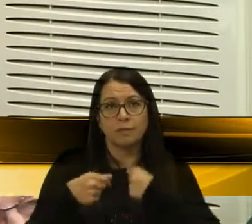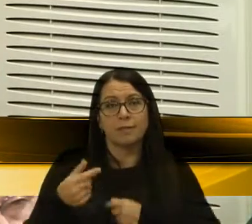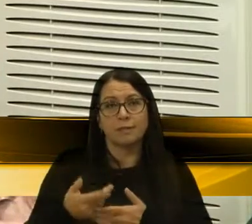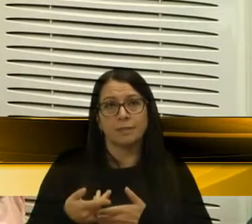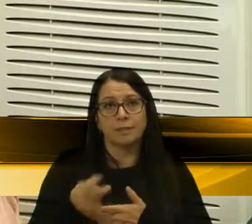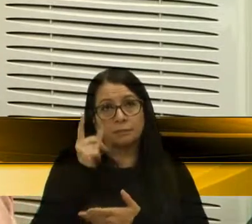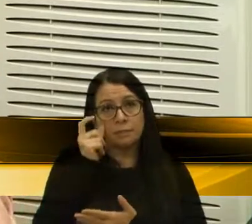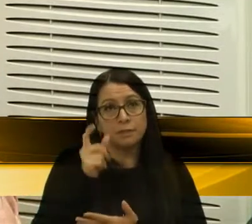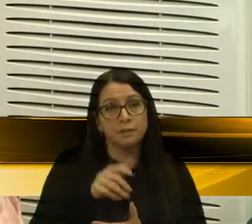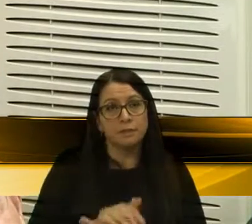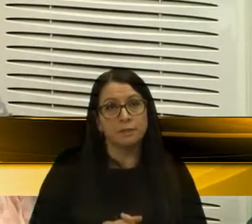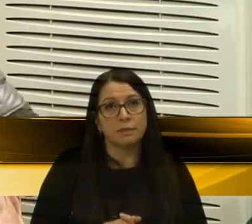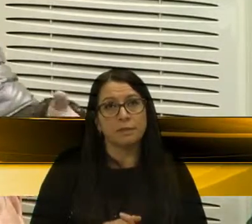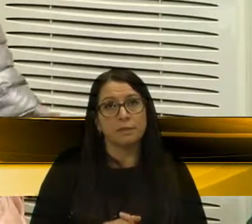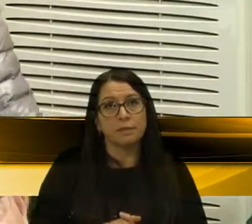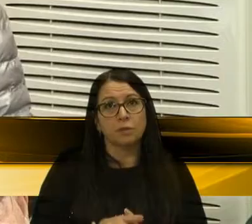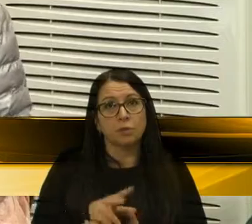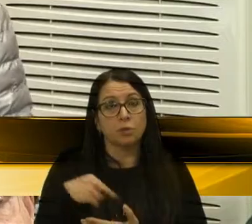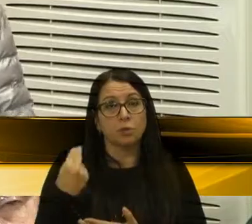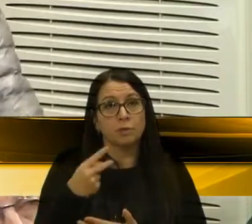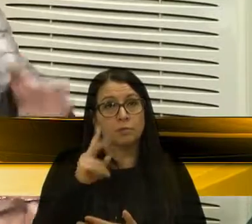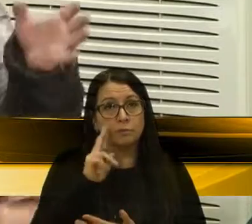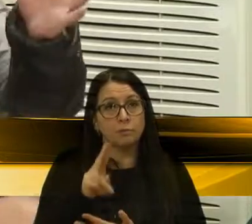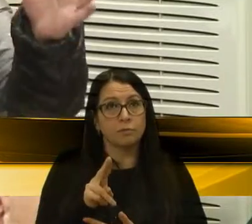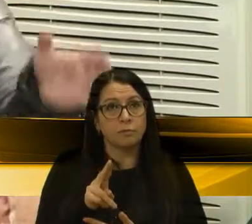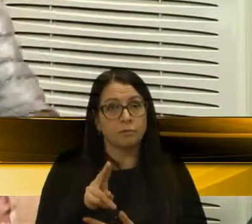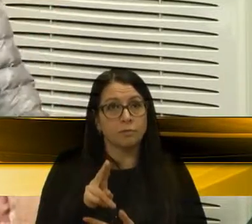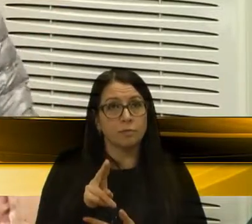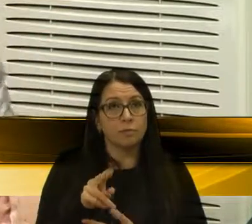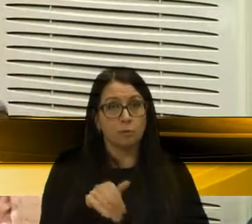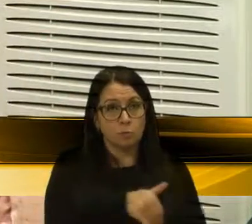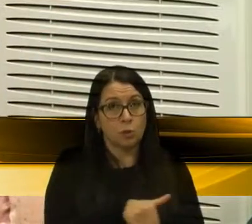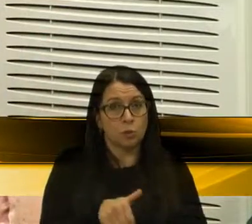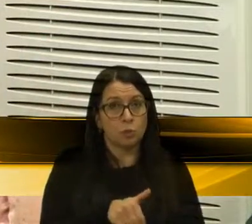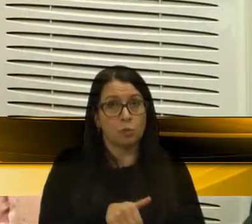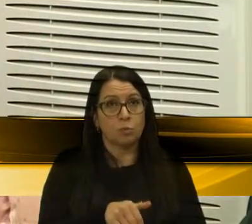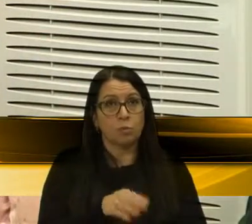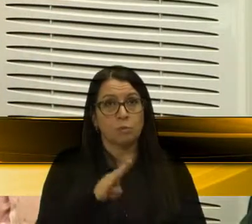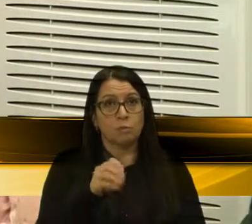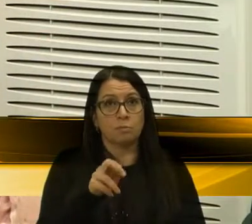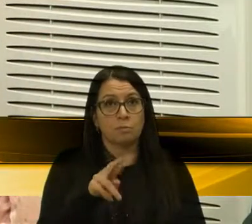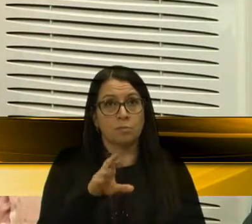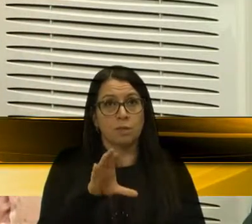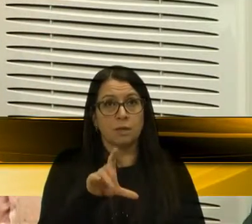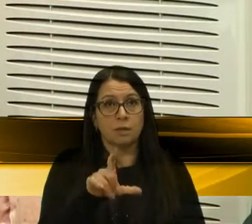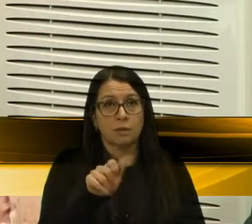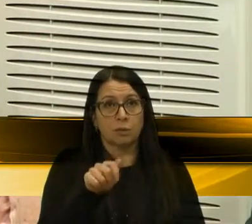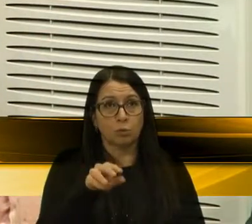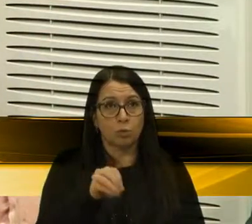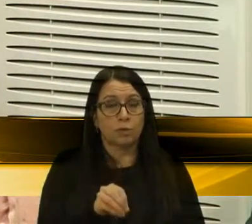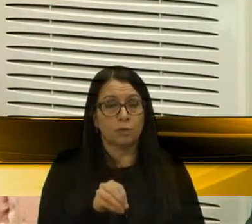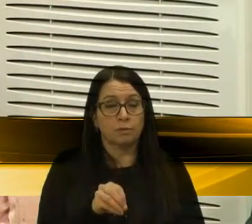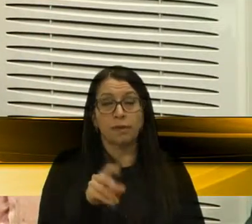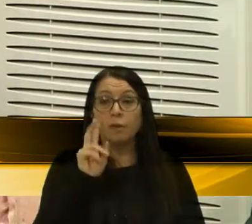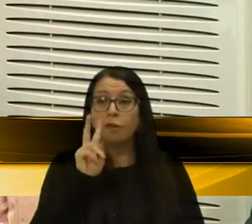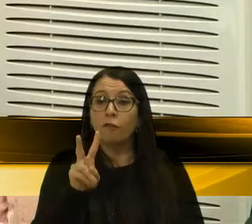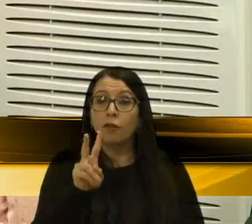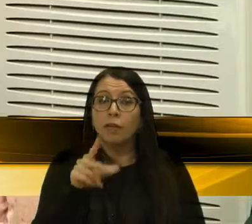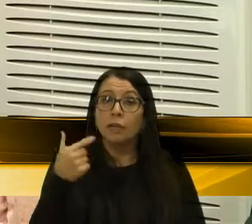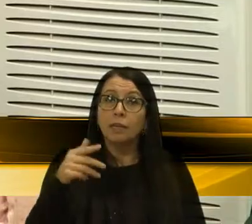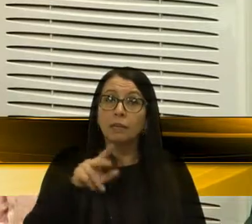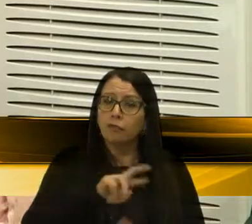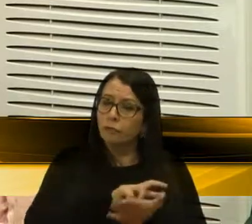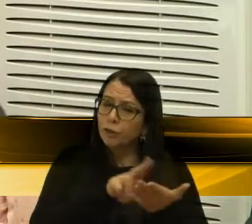interessante e se nós pegarmos uma rua de barcelona ea rambla nós vamos ver mas mais